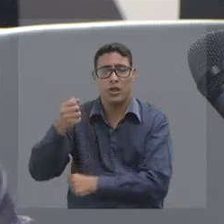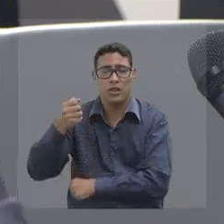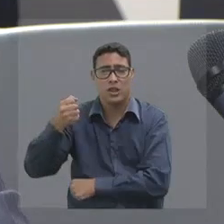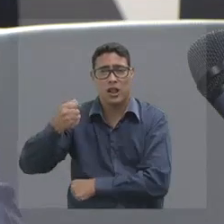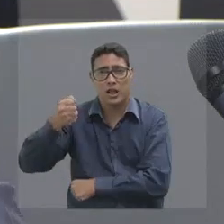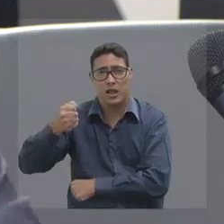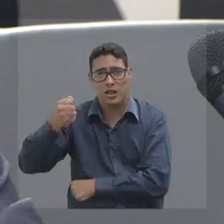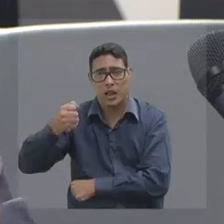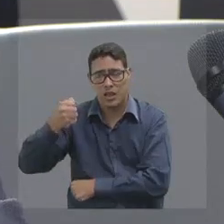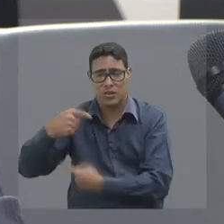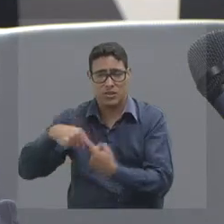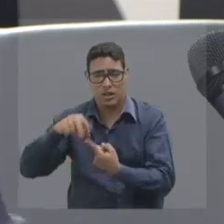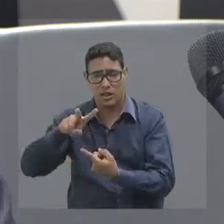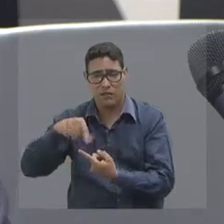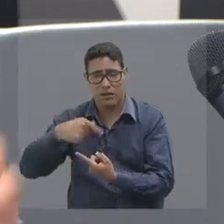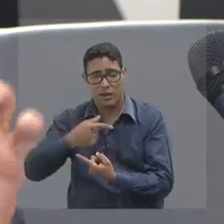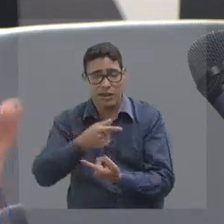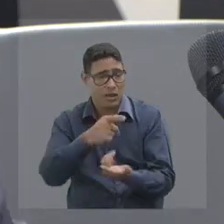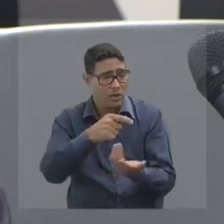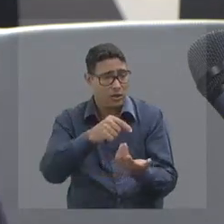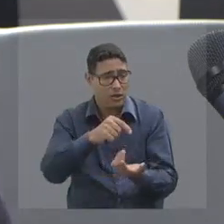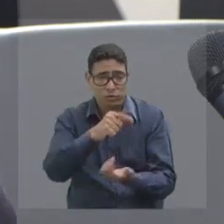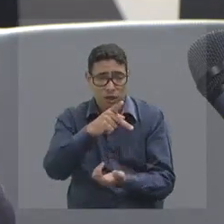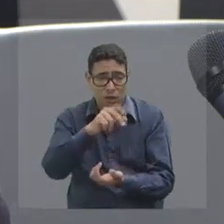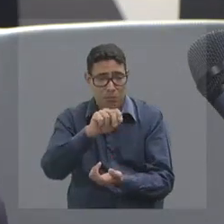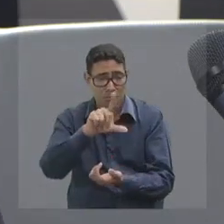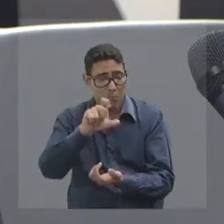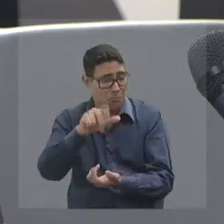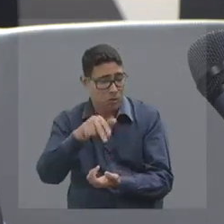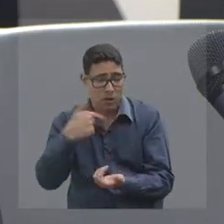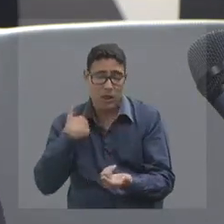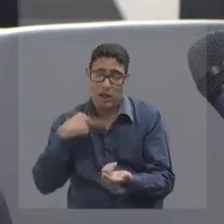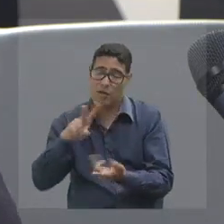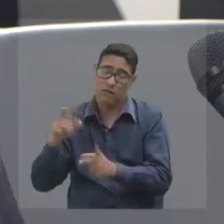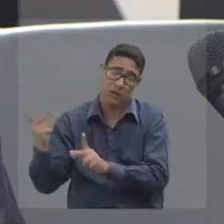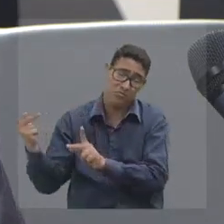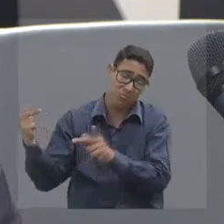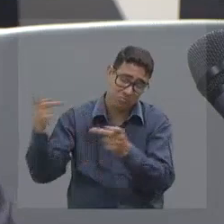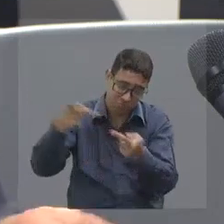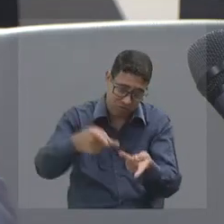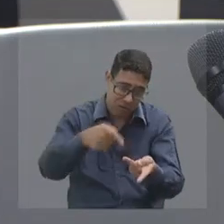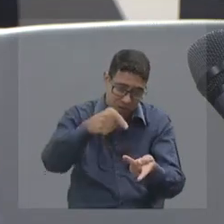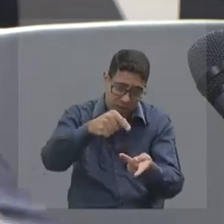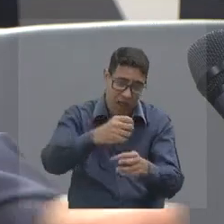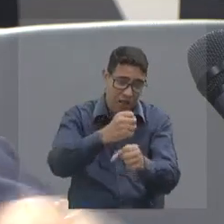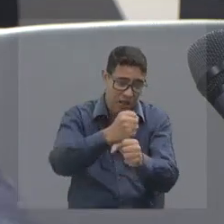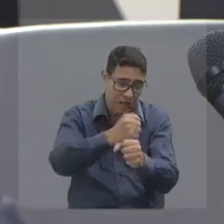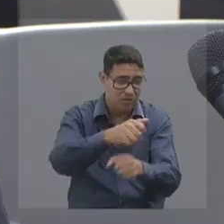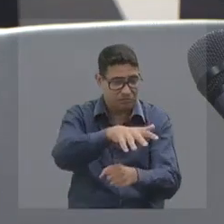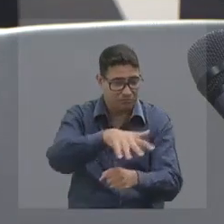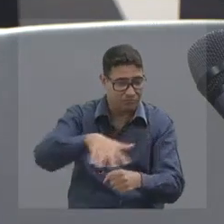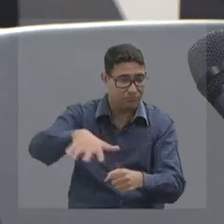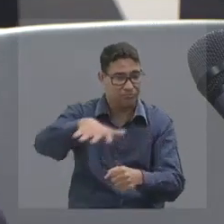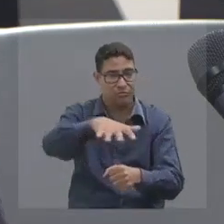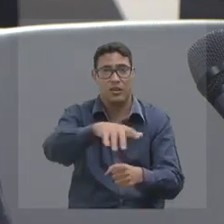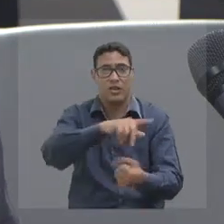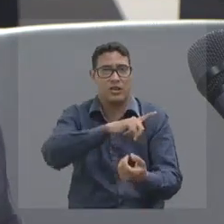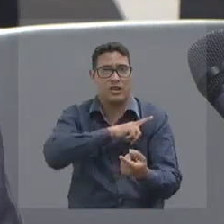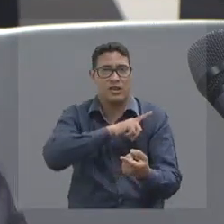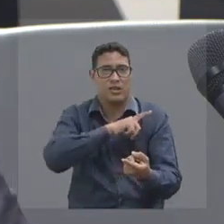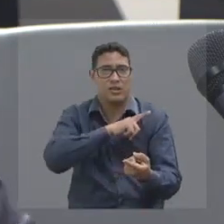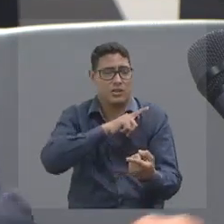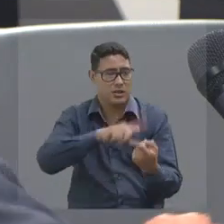para buscar eu aquela raçãozinha ali para servir como alimento para ela o produtor muitas vezes passa ali o próprio